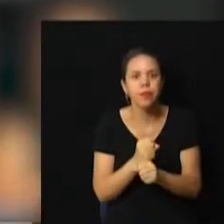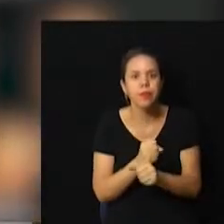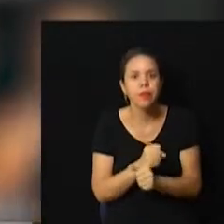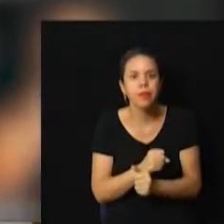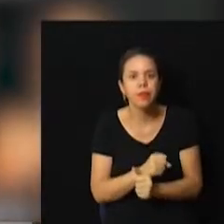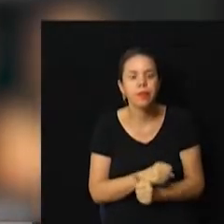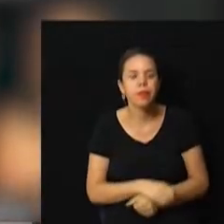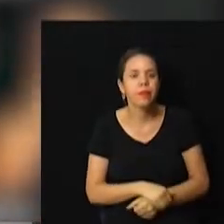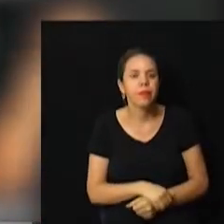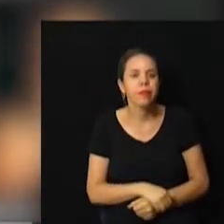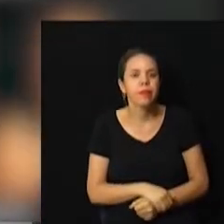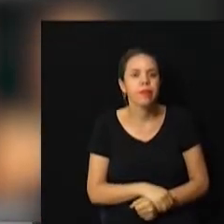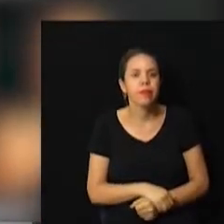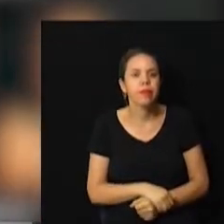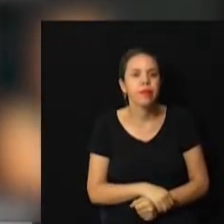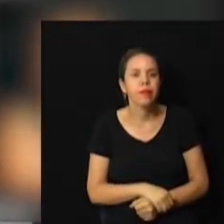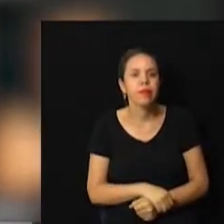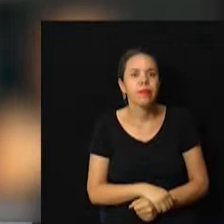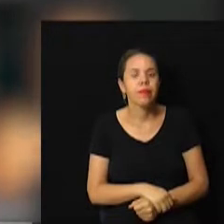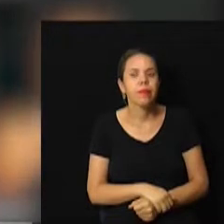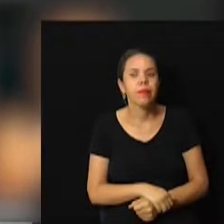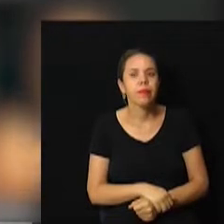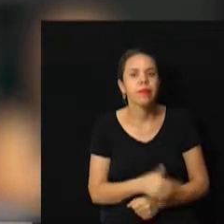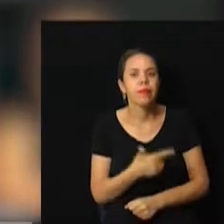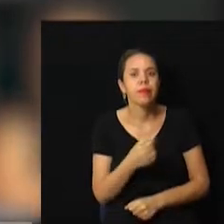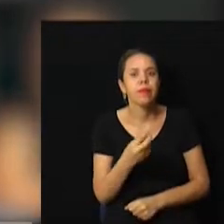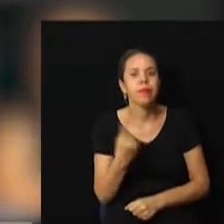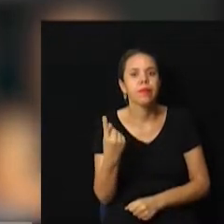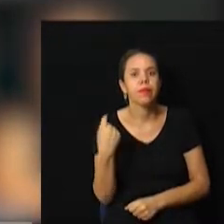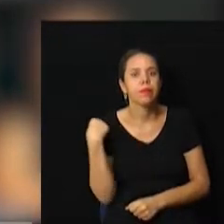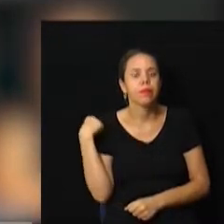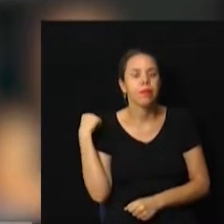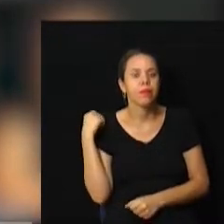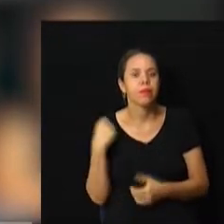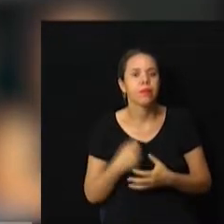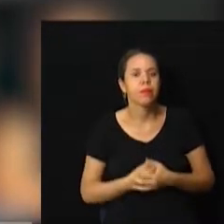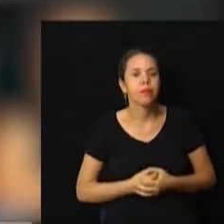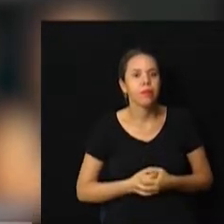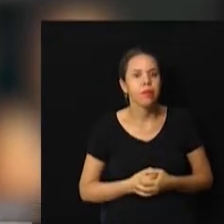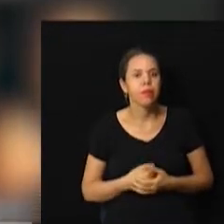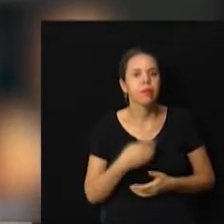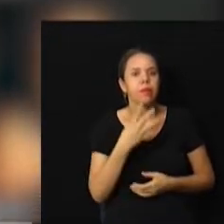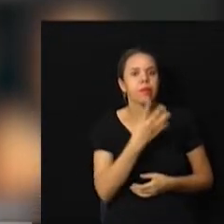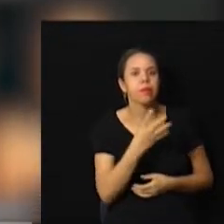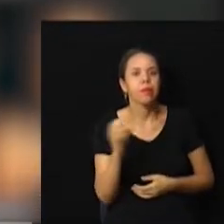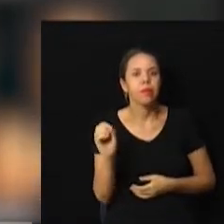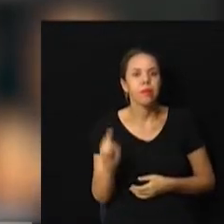de vacinas aplicadas, a gente fechou 2021 com